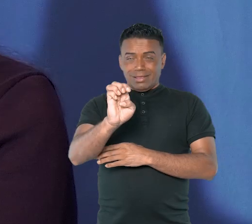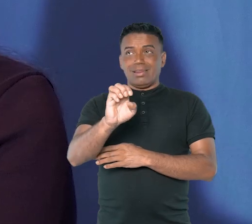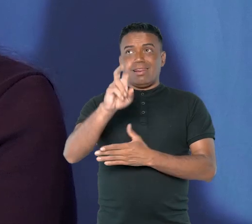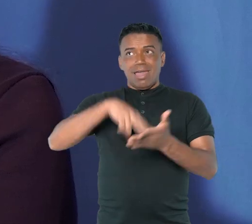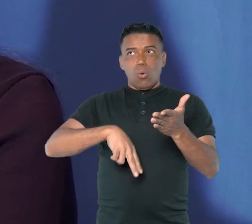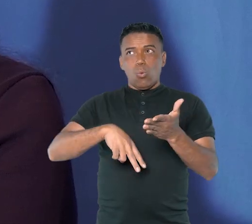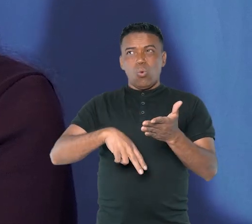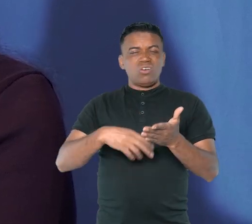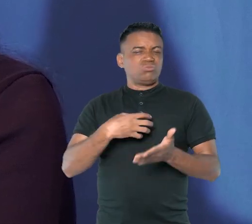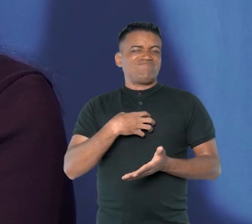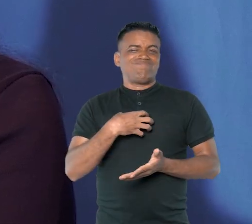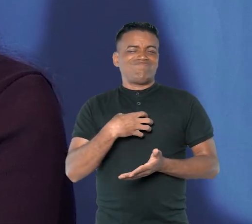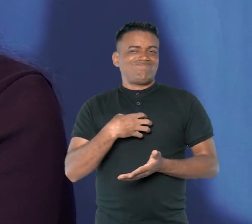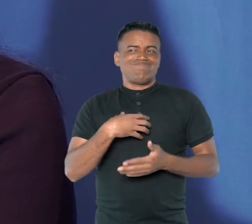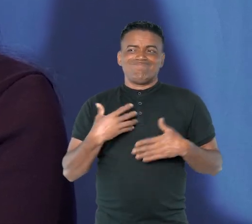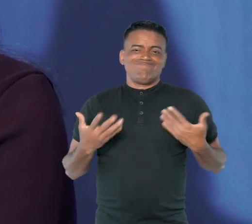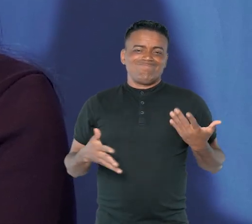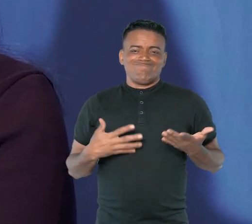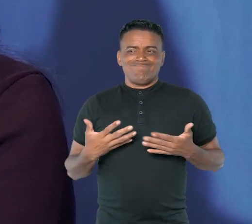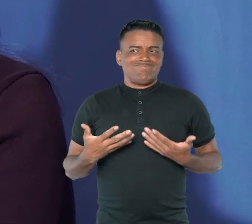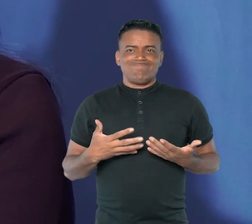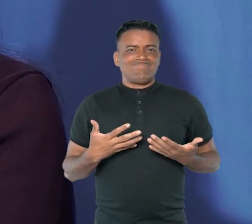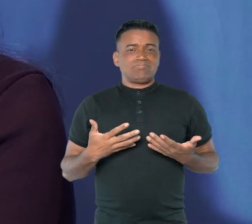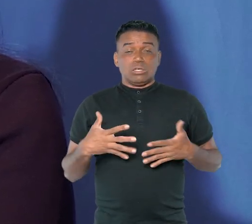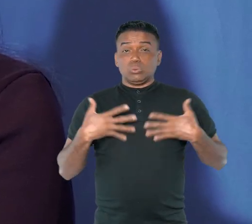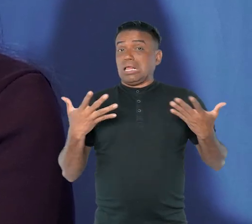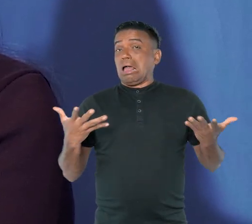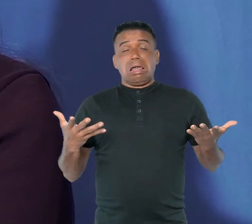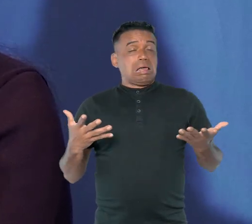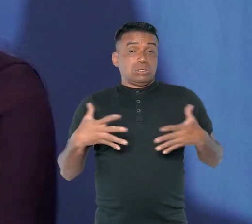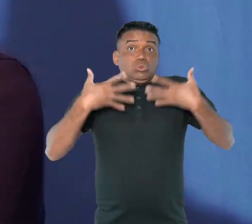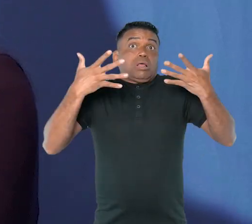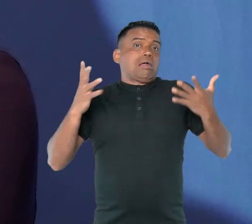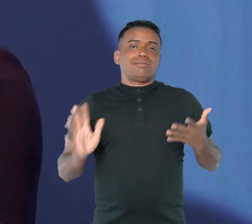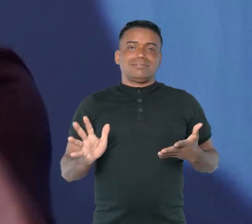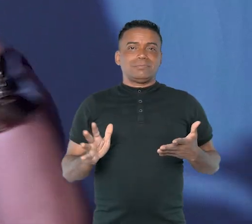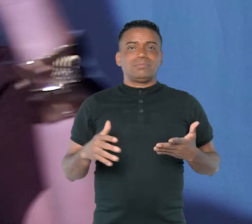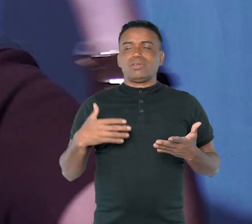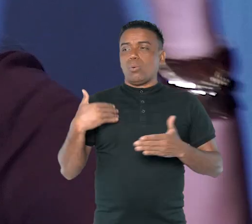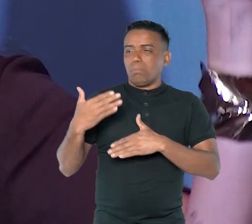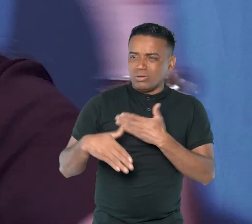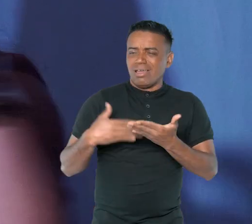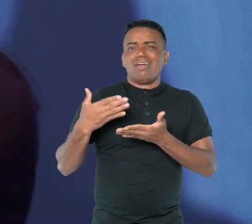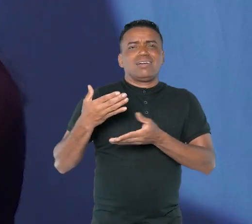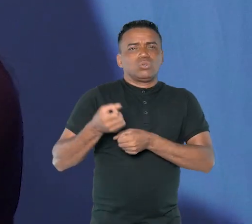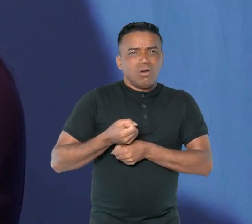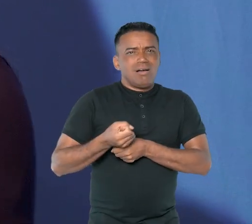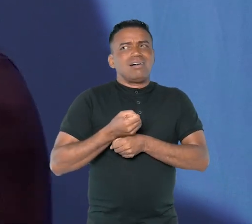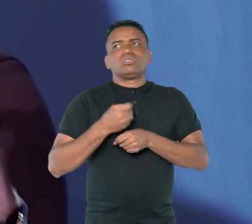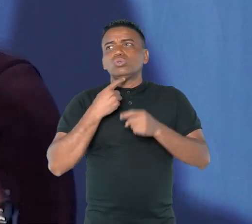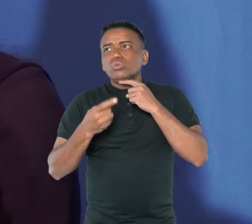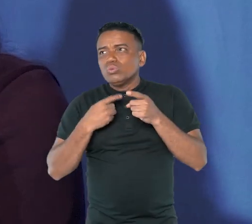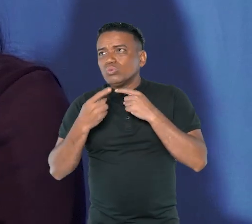eu também não me senti assim muito assustada. Eu acho que eu passei por um processo de muitos anos nessa